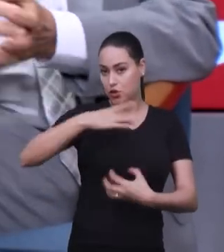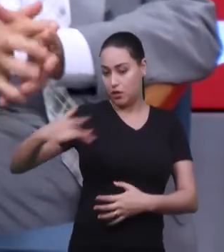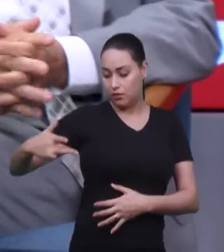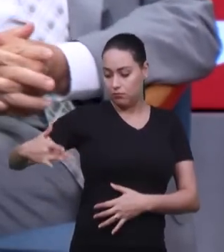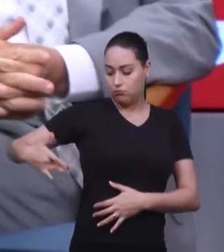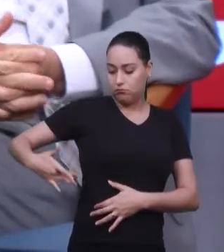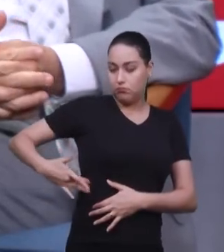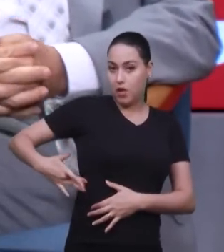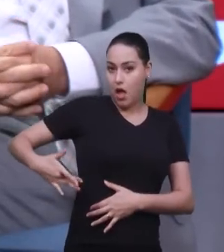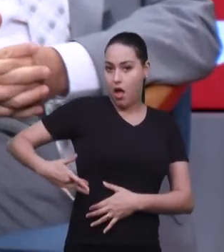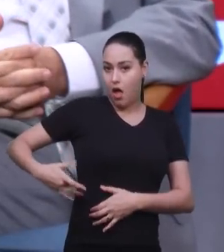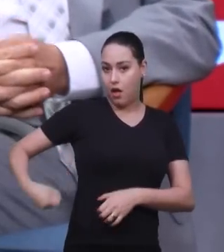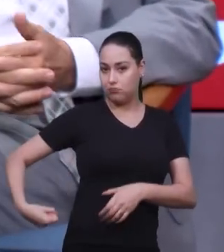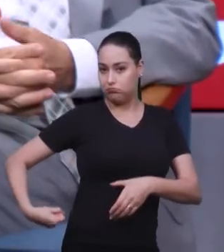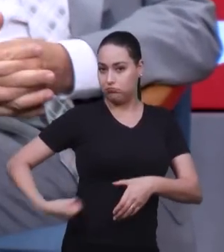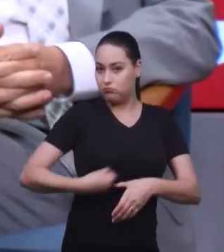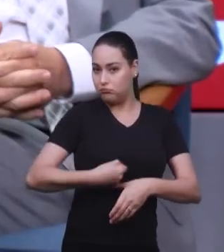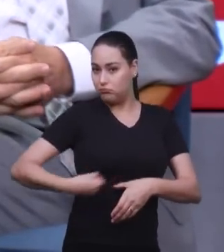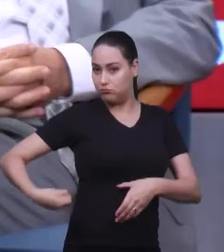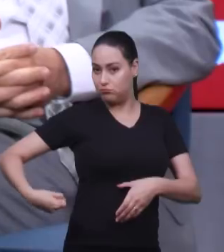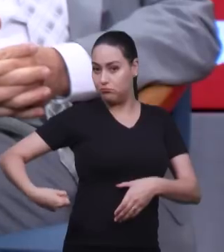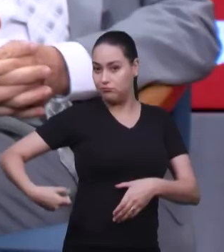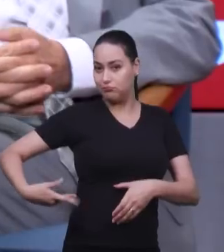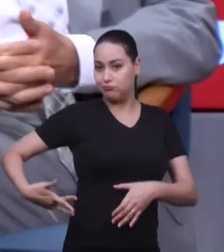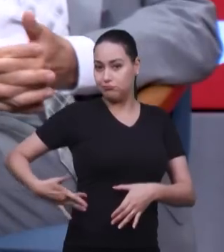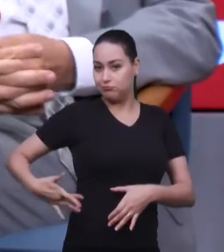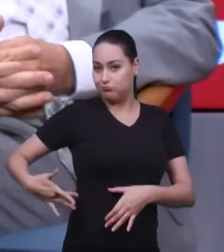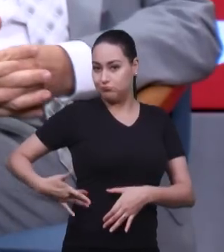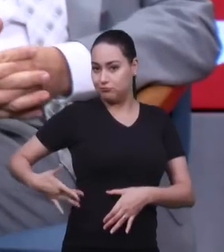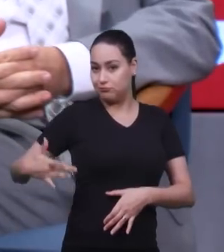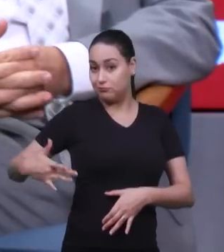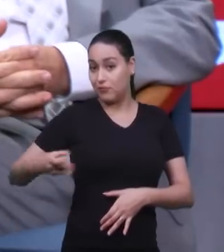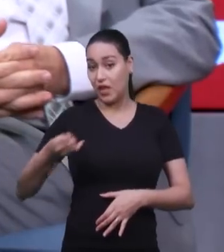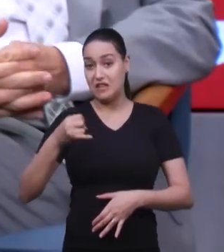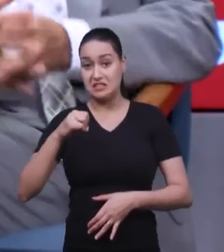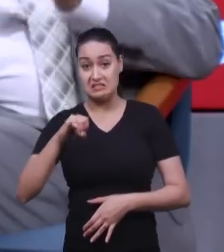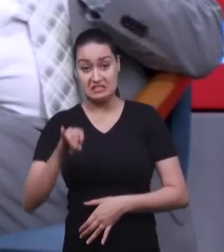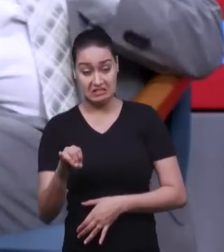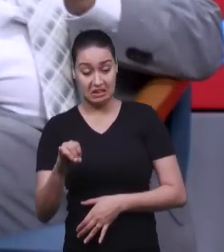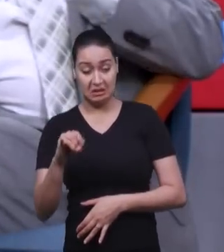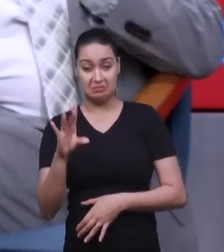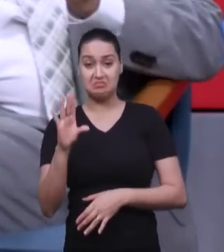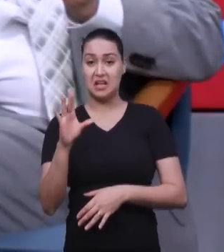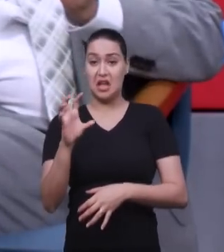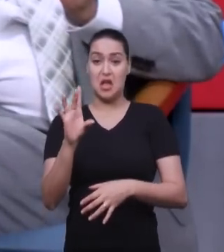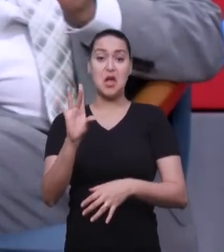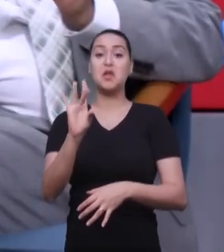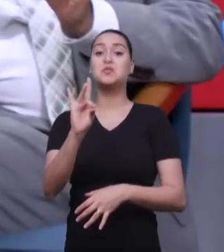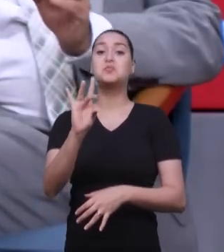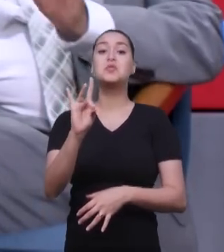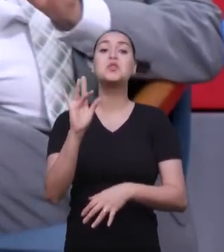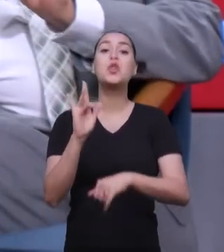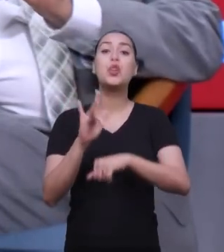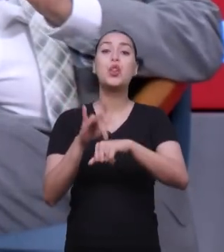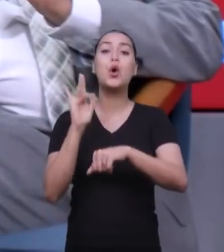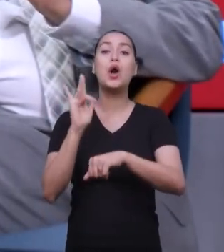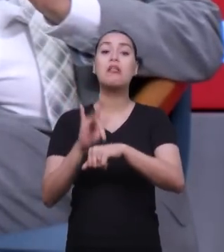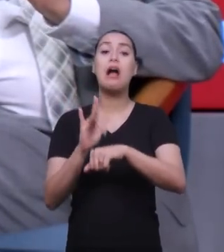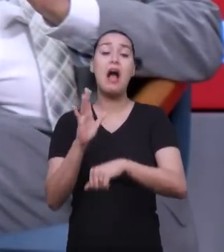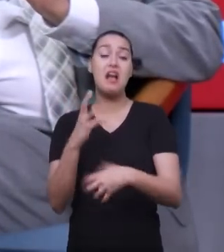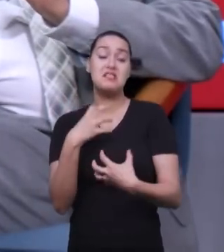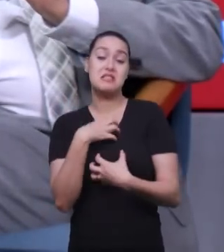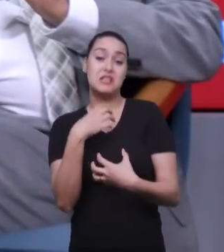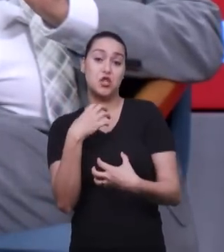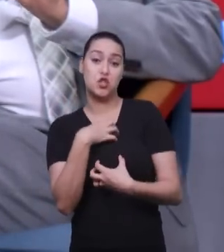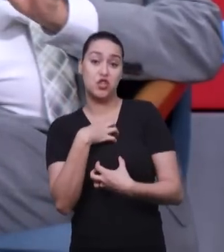dele para crer, para aceitar. Se eu não palpar a